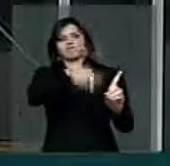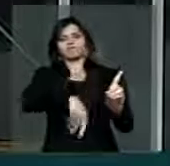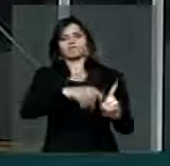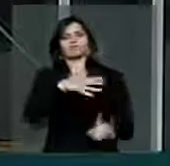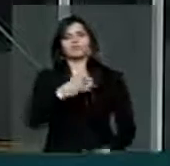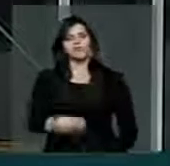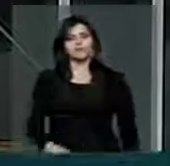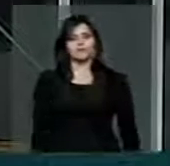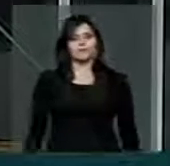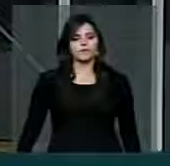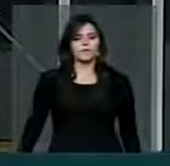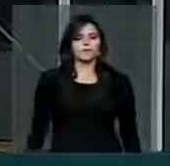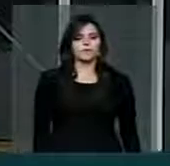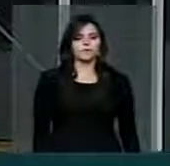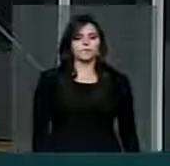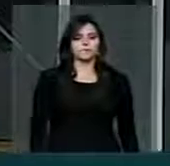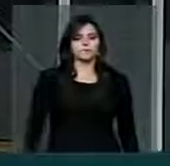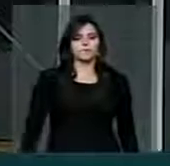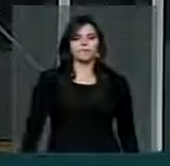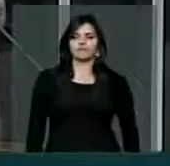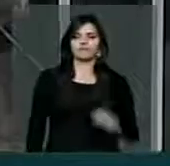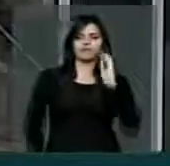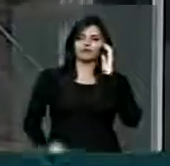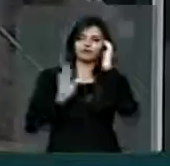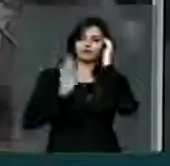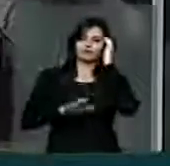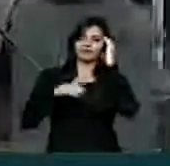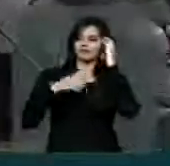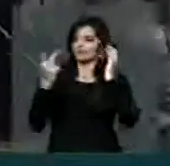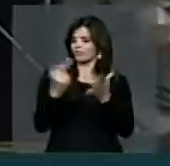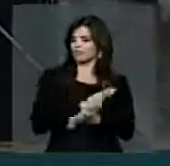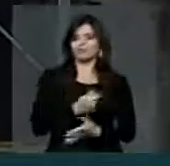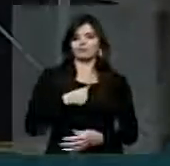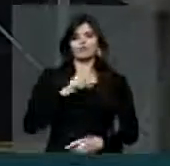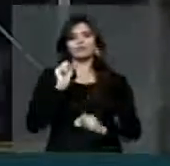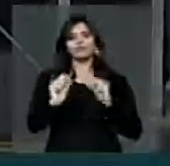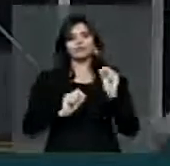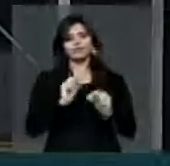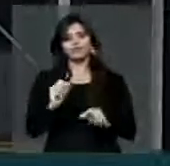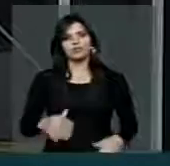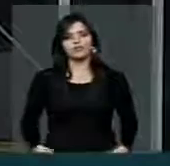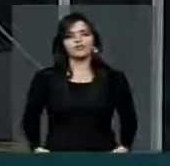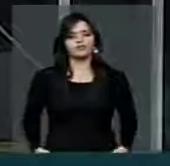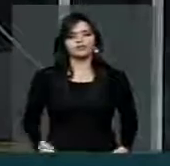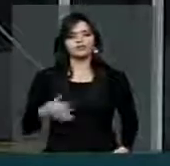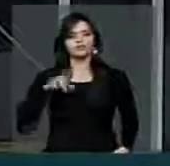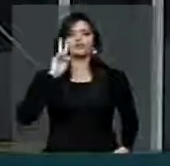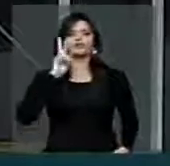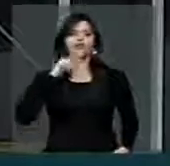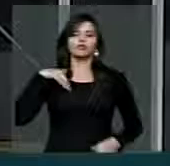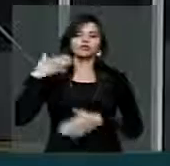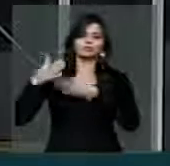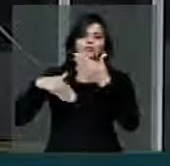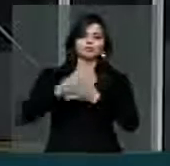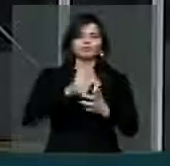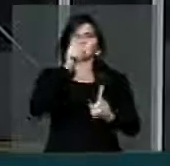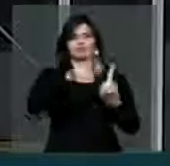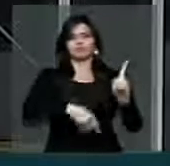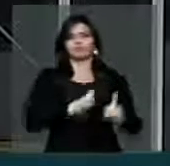Por mais que a situação que o envolva, por mais que a história, a trajetória que